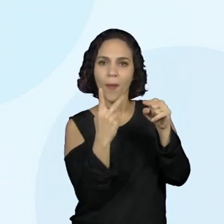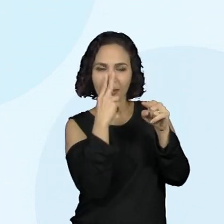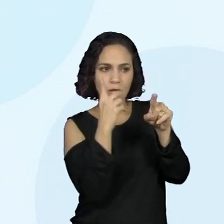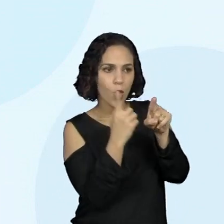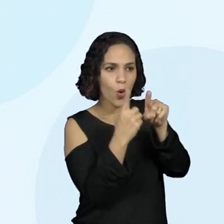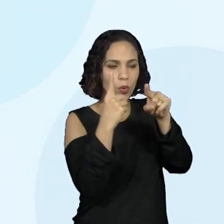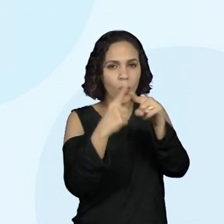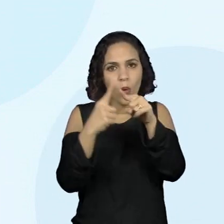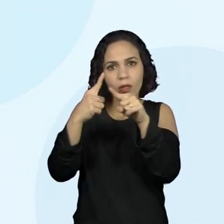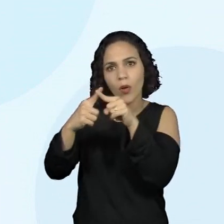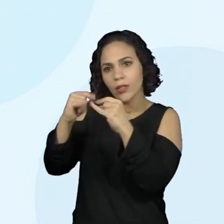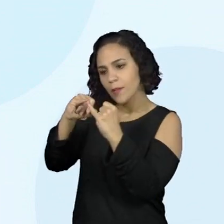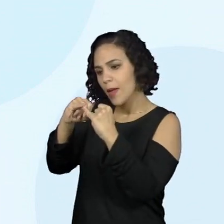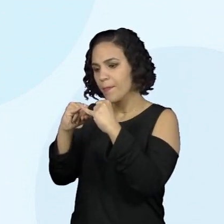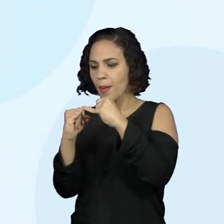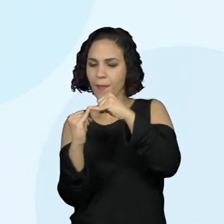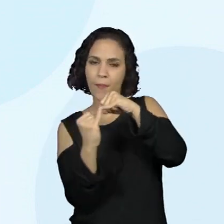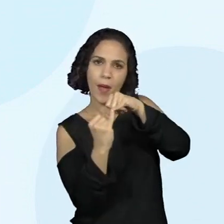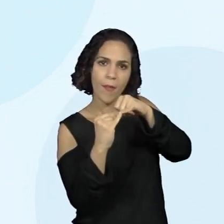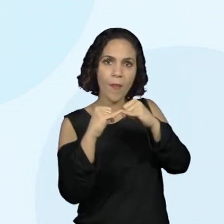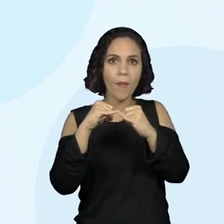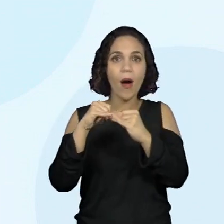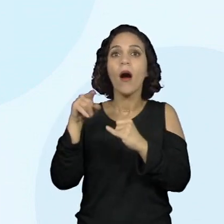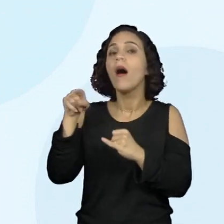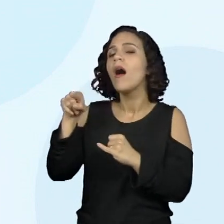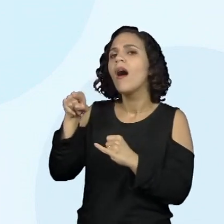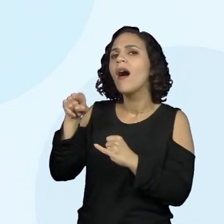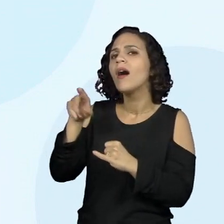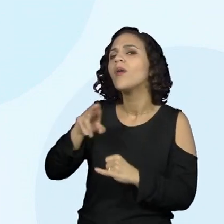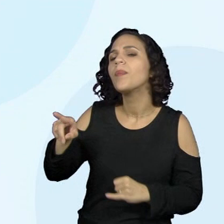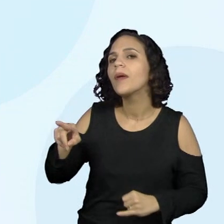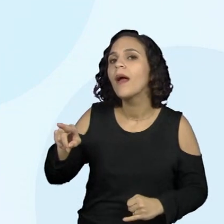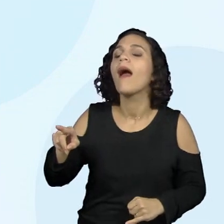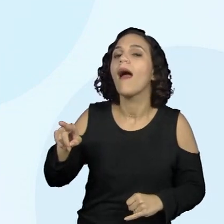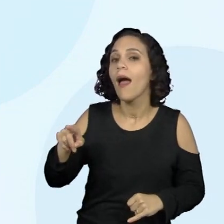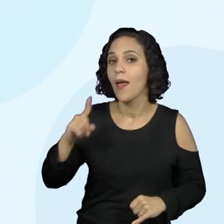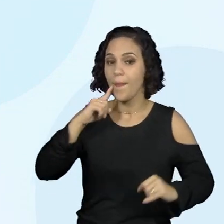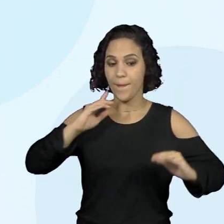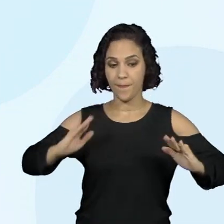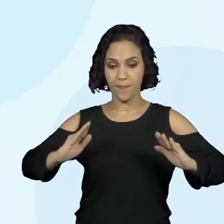Muito bem. Como se chama mesmo essa pirâmide? Vou repetir aqui.